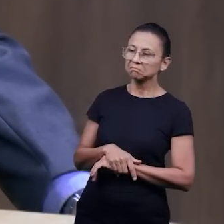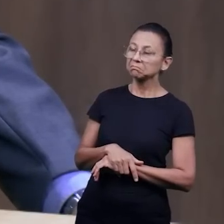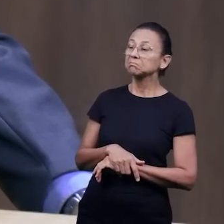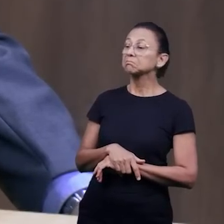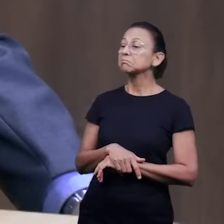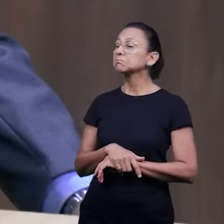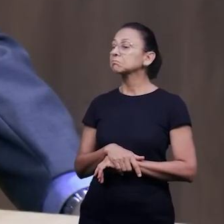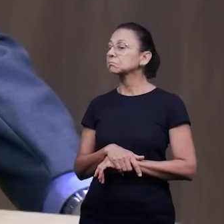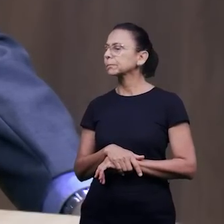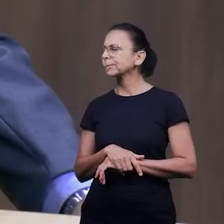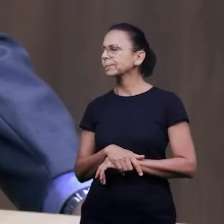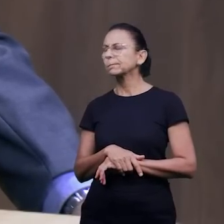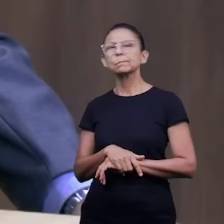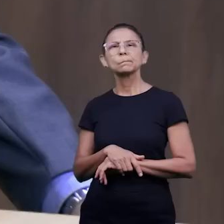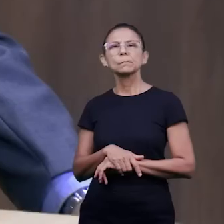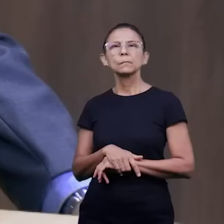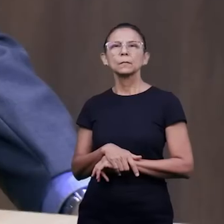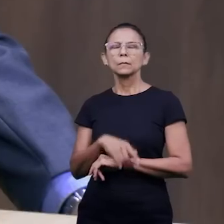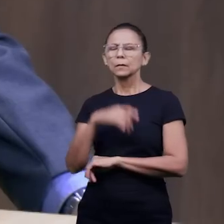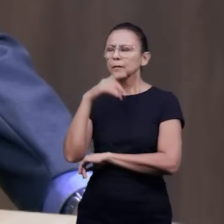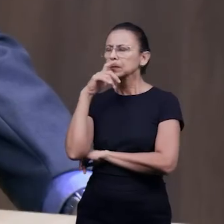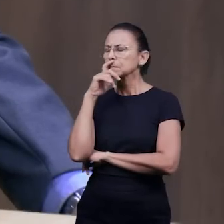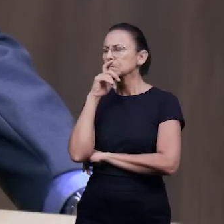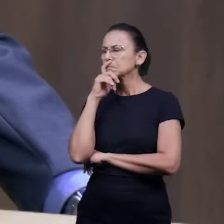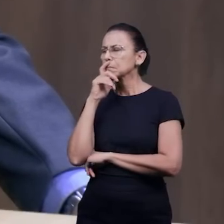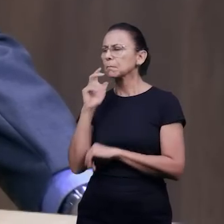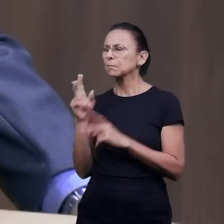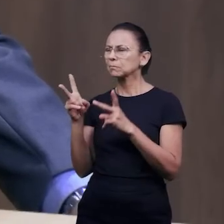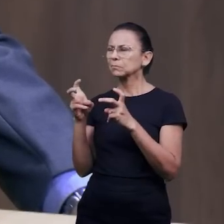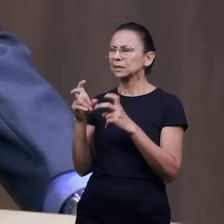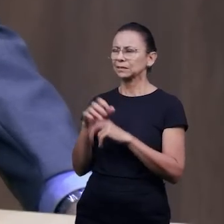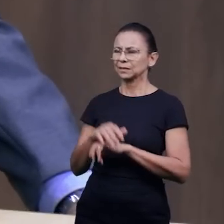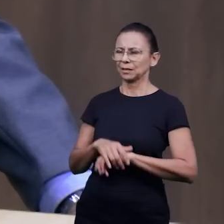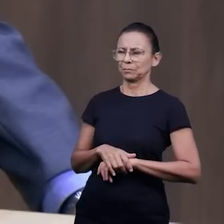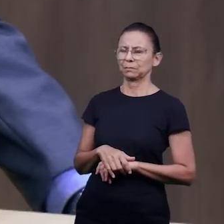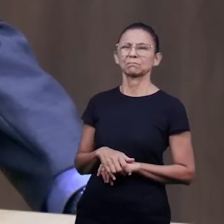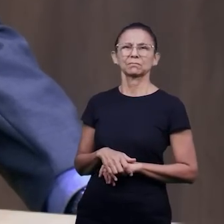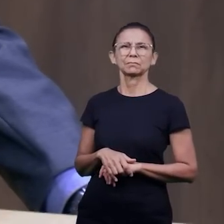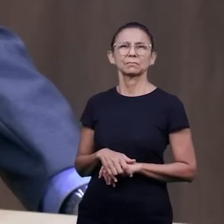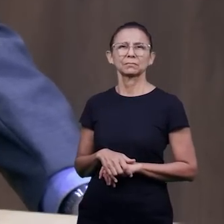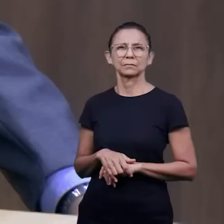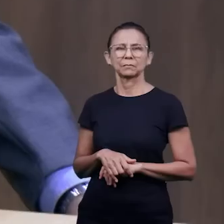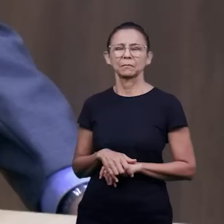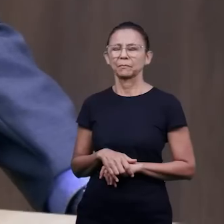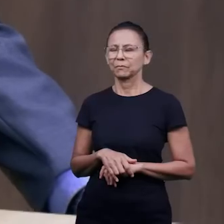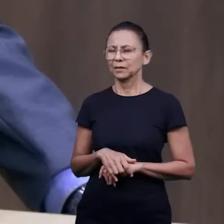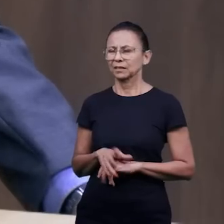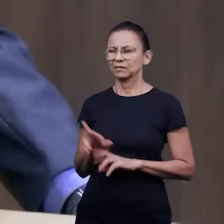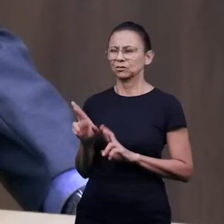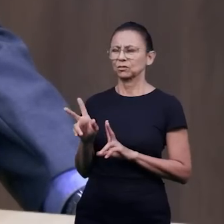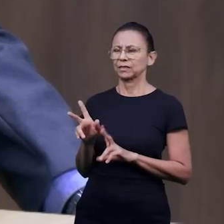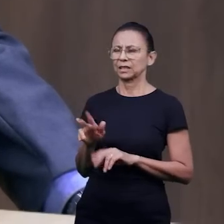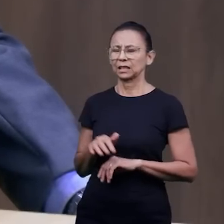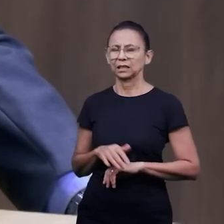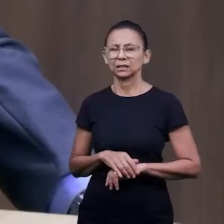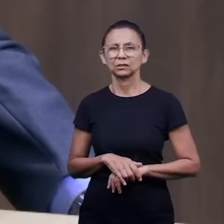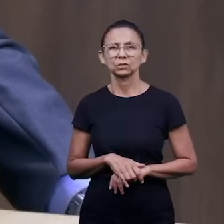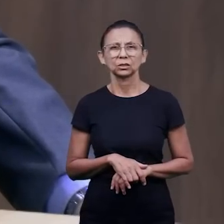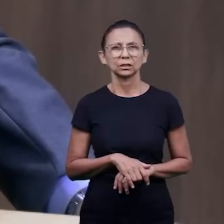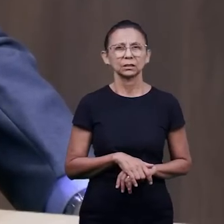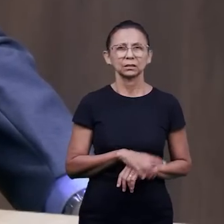Estamos falando, então, de um conjunto de sinais e sintomas. Você poderia explicar quais são ou o que são